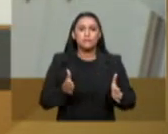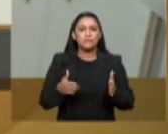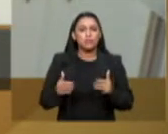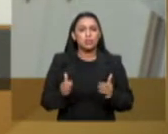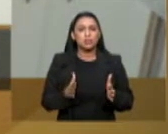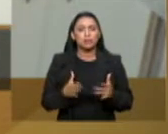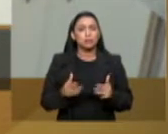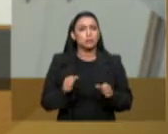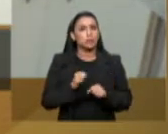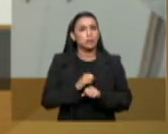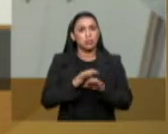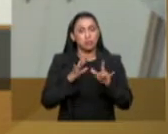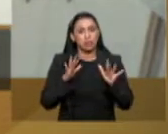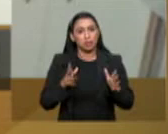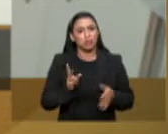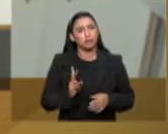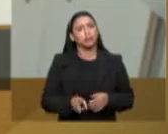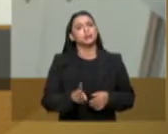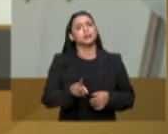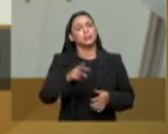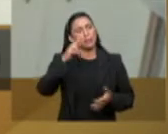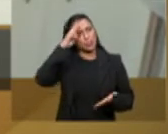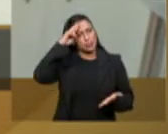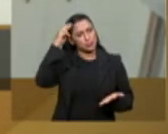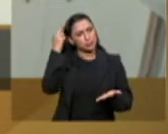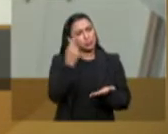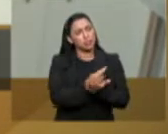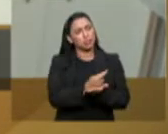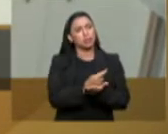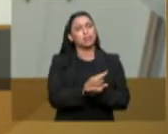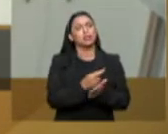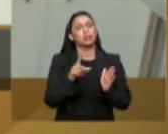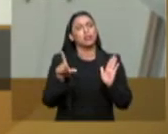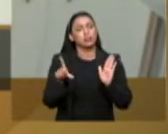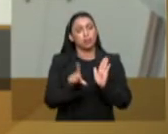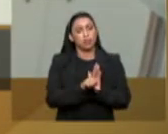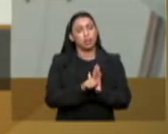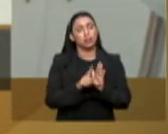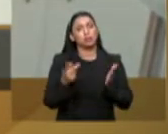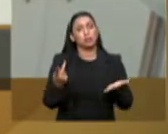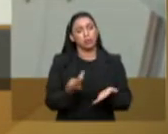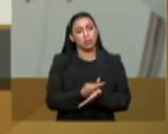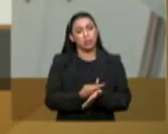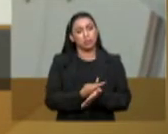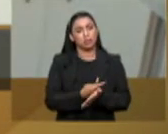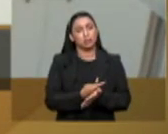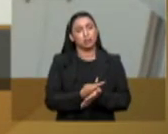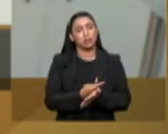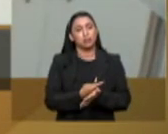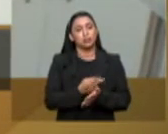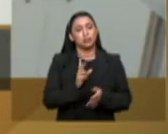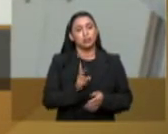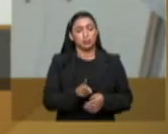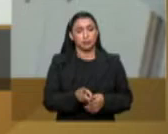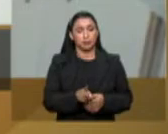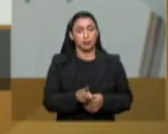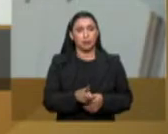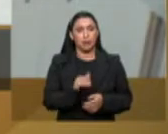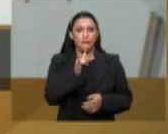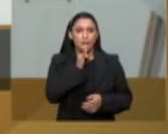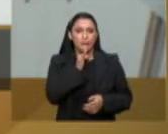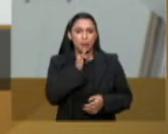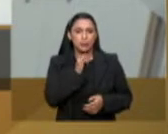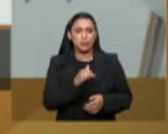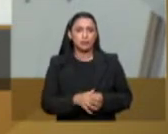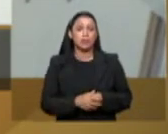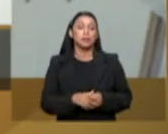flexibilidade. Claro, sempre respeitando os parâmetros legislativos, como acontece no presente caso. A título de exemplo,